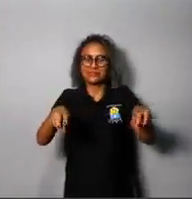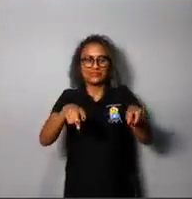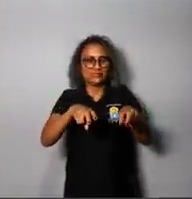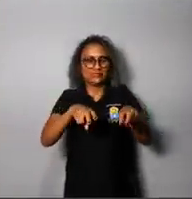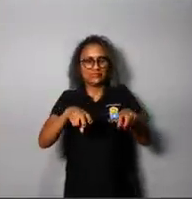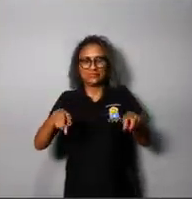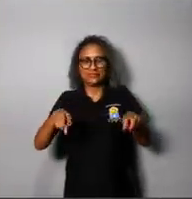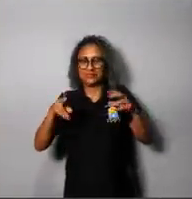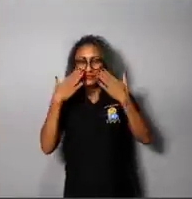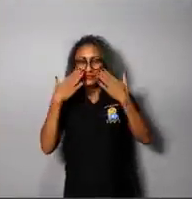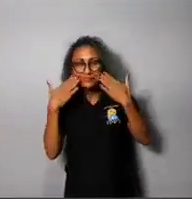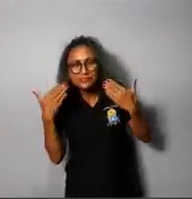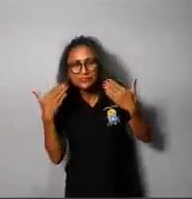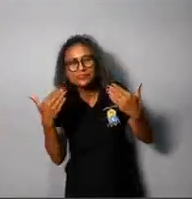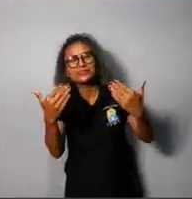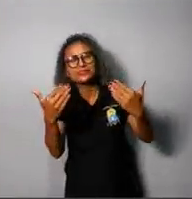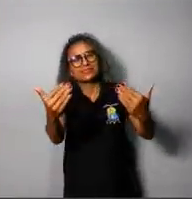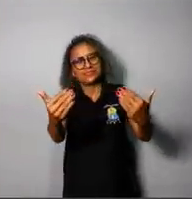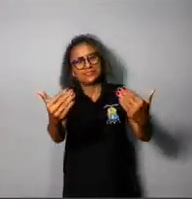e